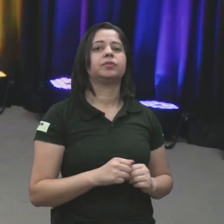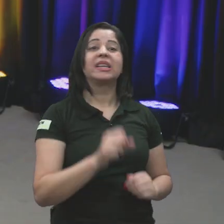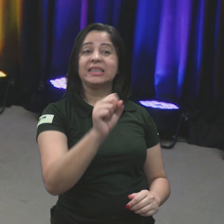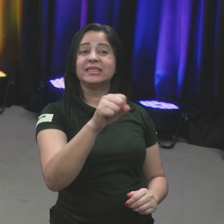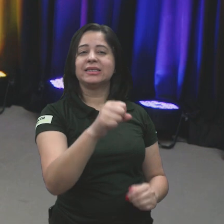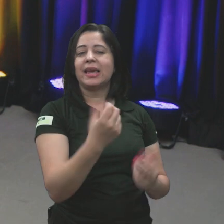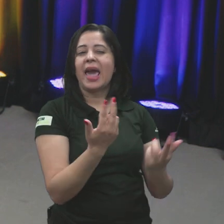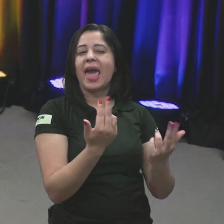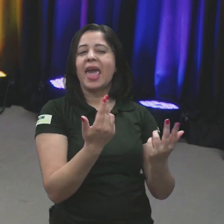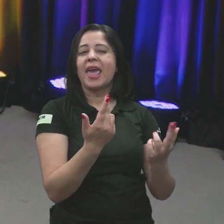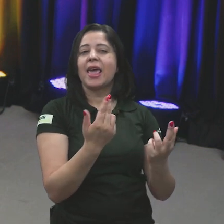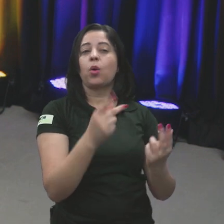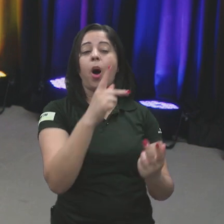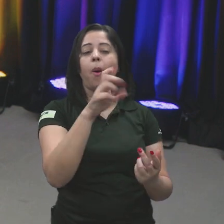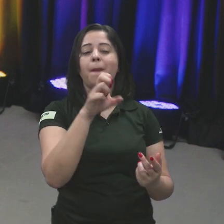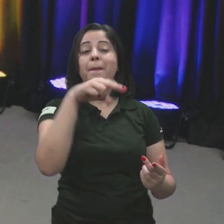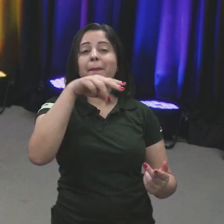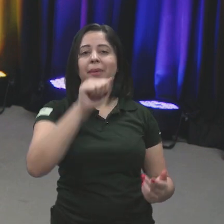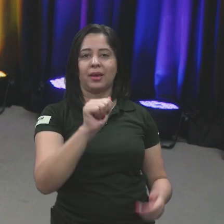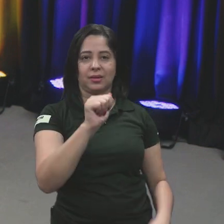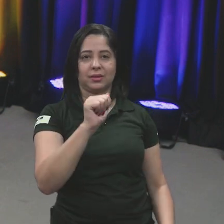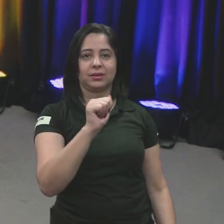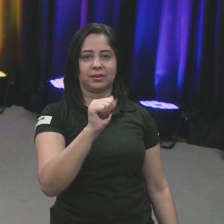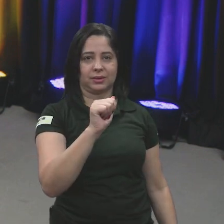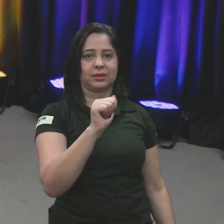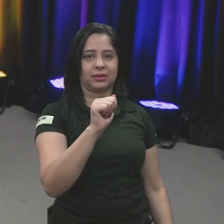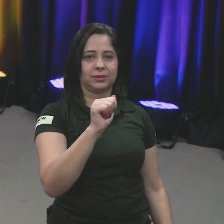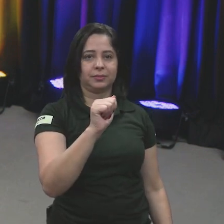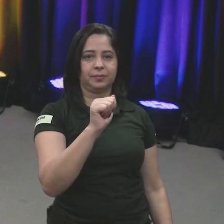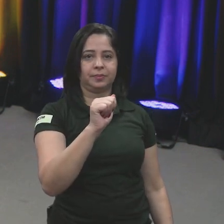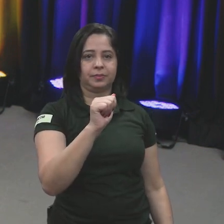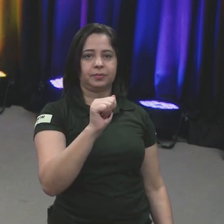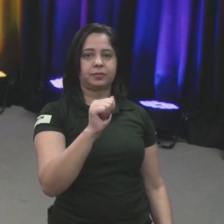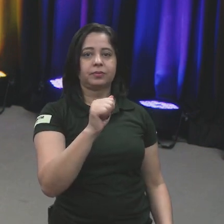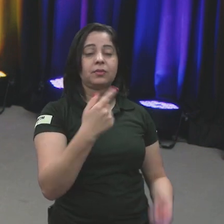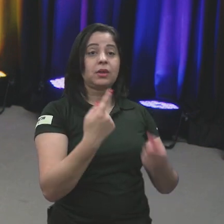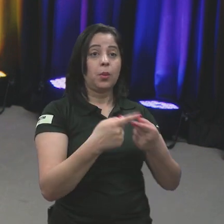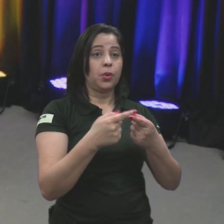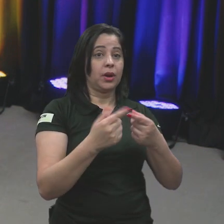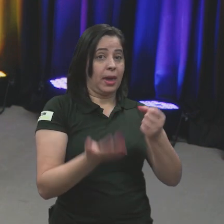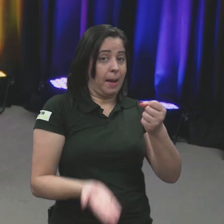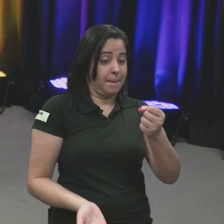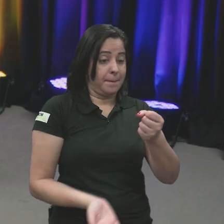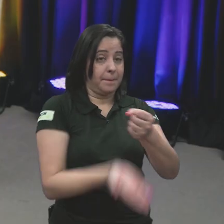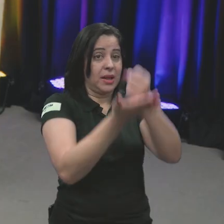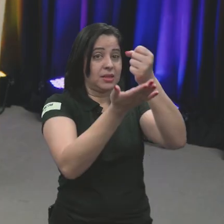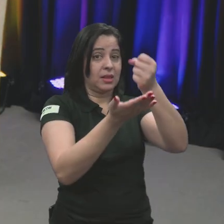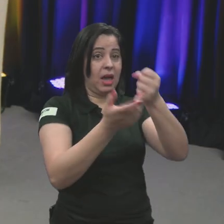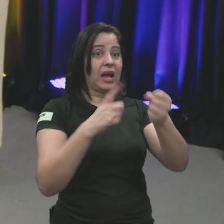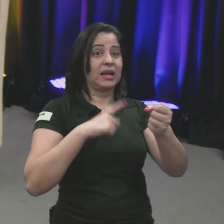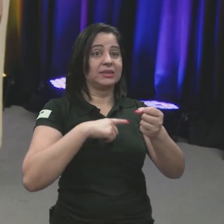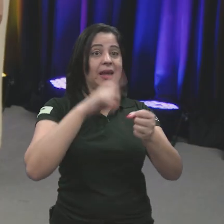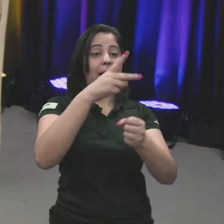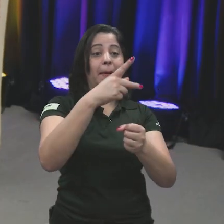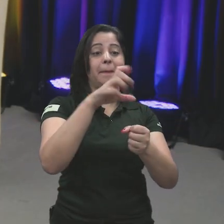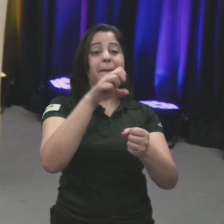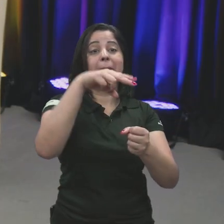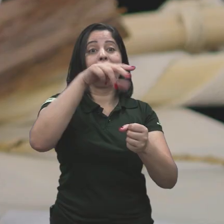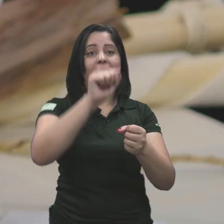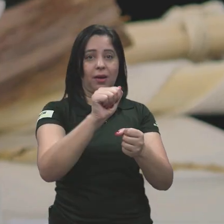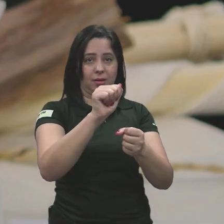a peteca, a maior parte dela, tenha uma pena em cima e daí eu rasguei o jornal de maneira que ele